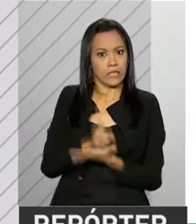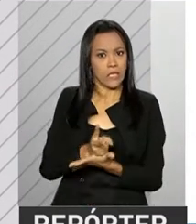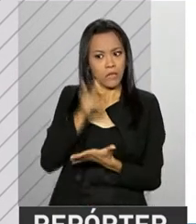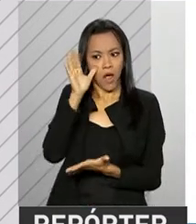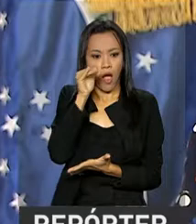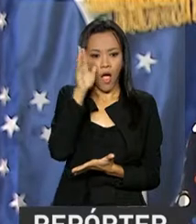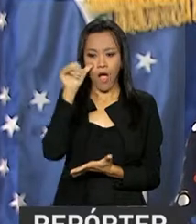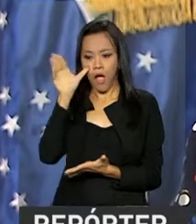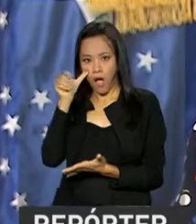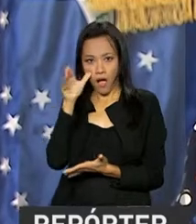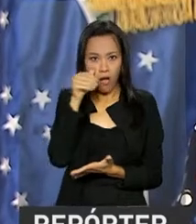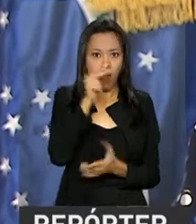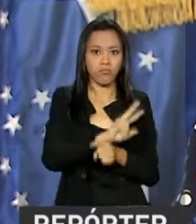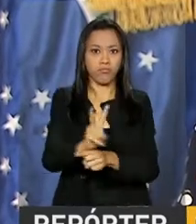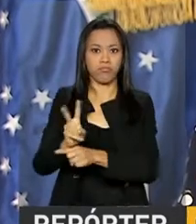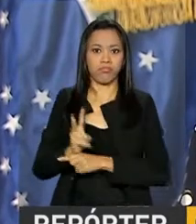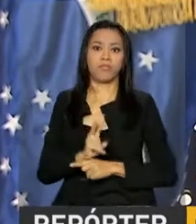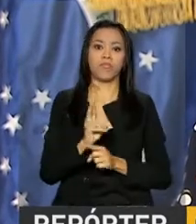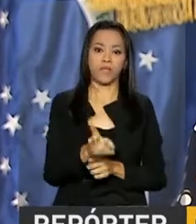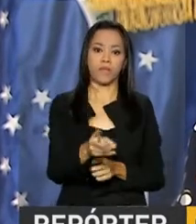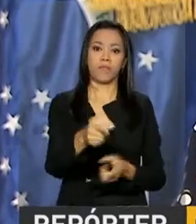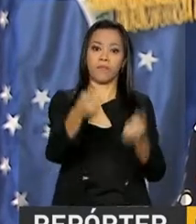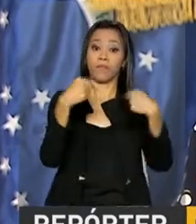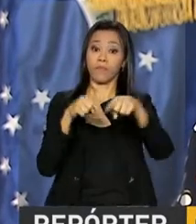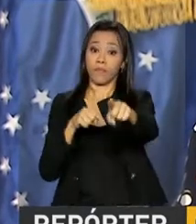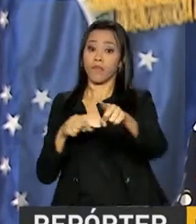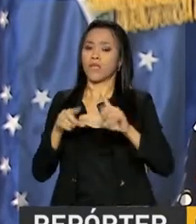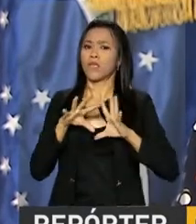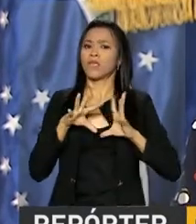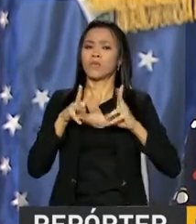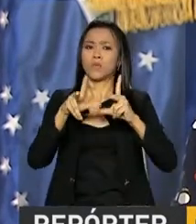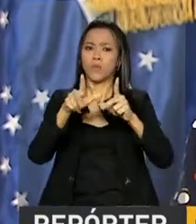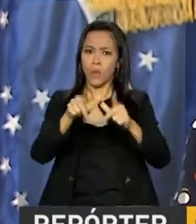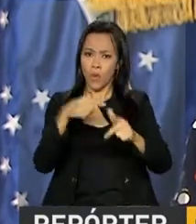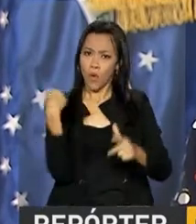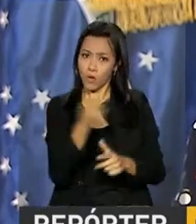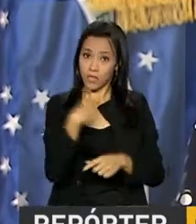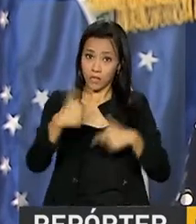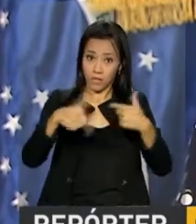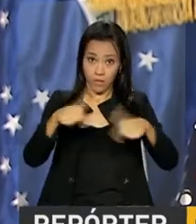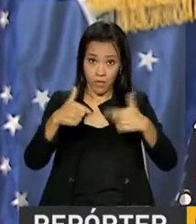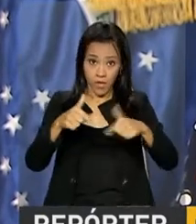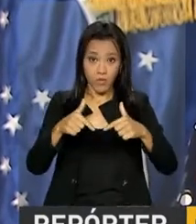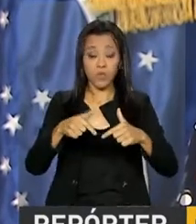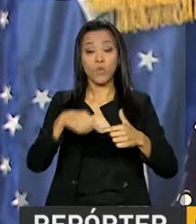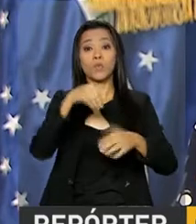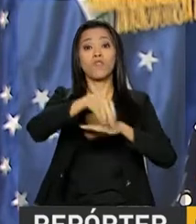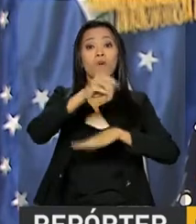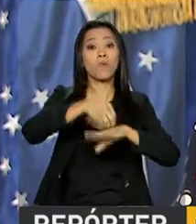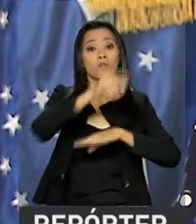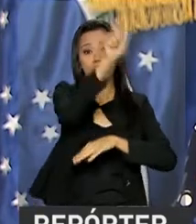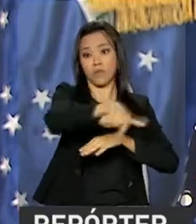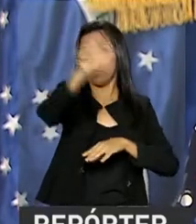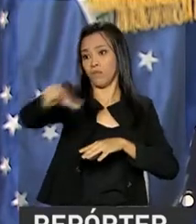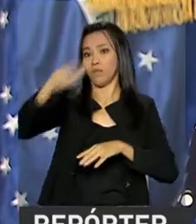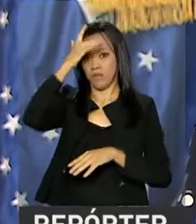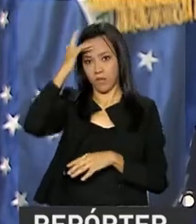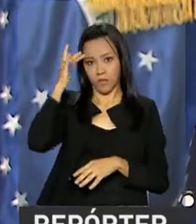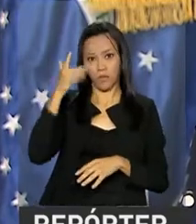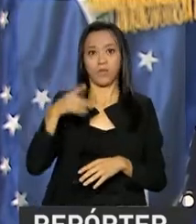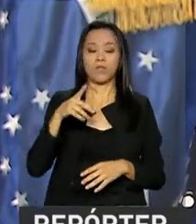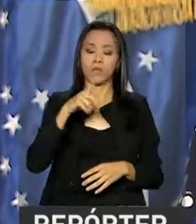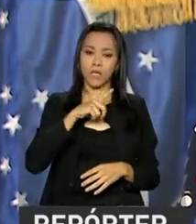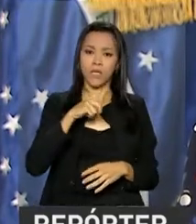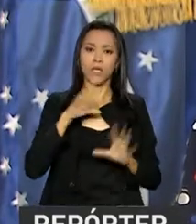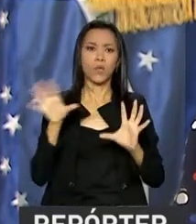vigilância nós lidamos com dados de todos os cidadãos brasileiros então nós temos aqui um grupo de resposta a ataques que são aqueles grupos